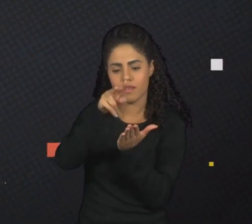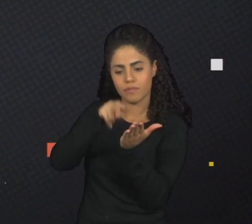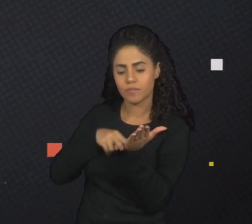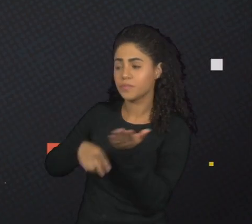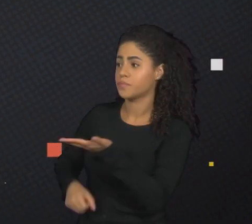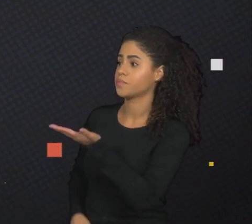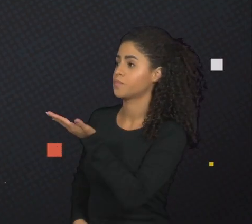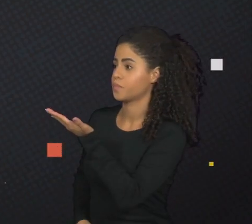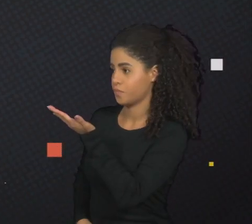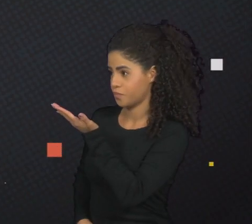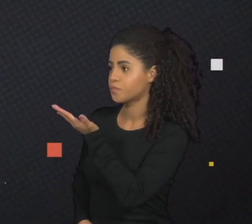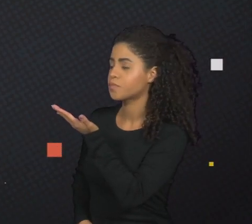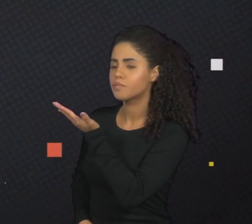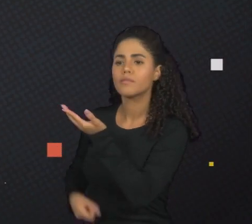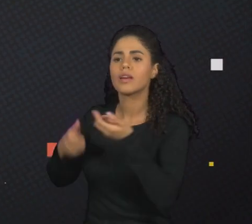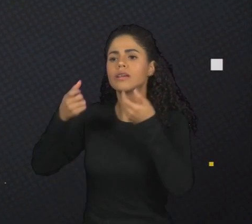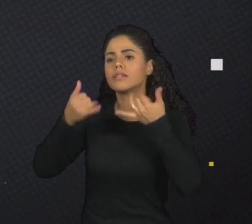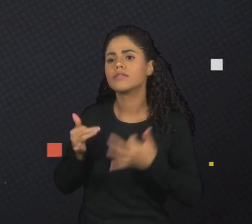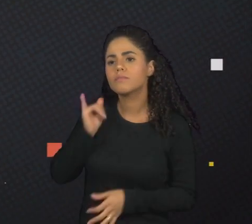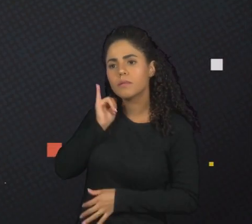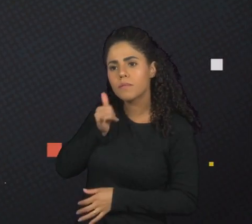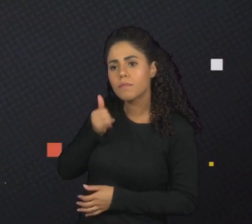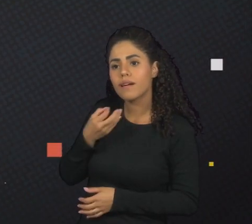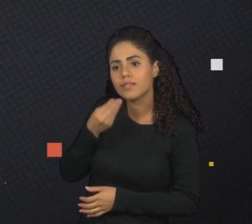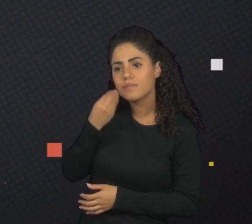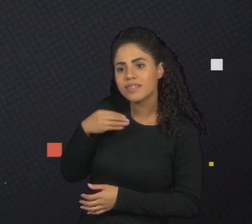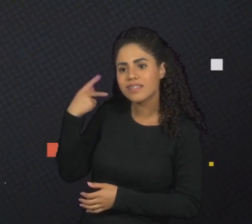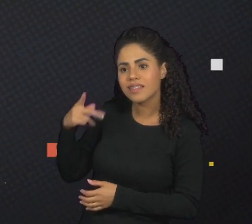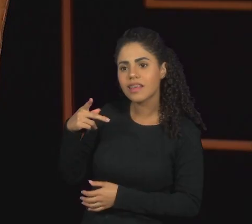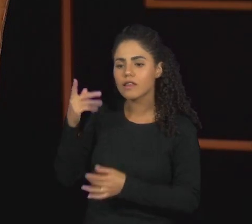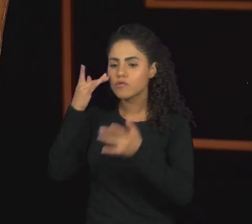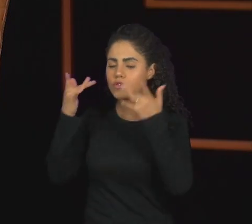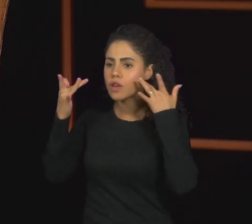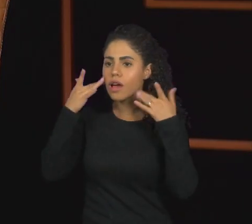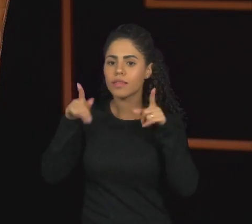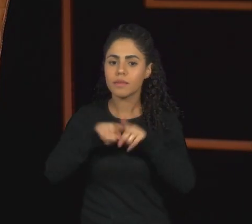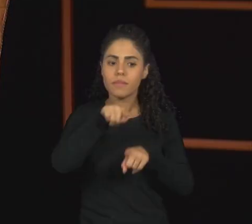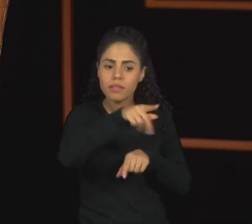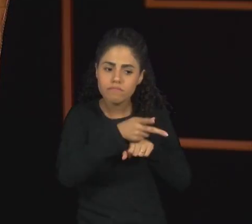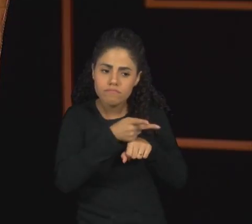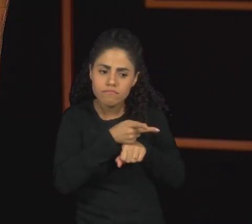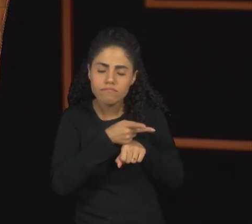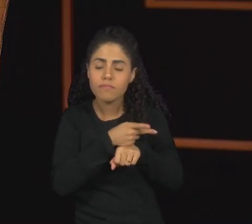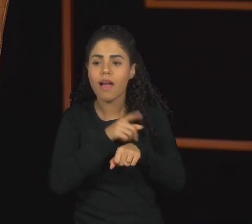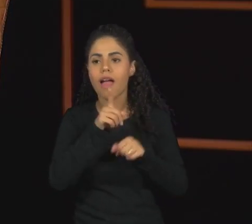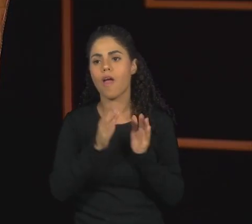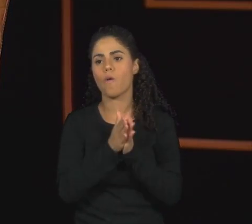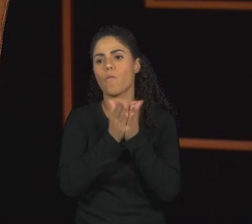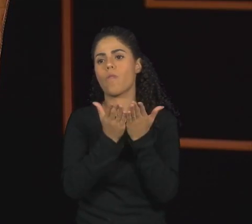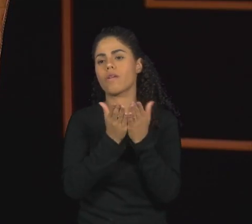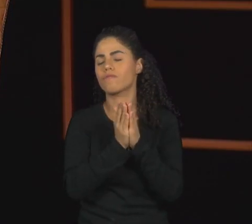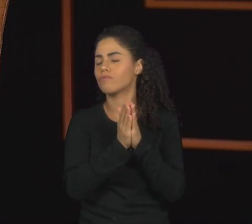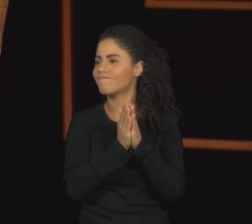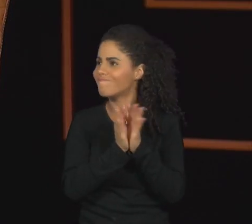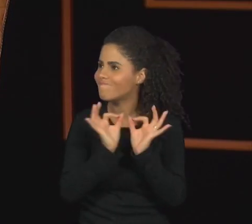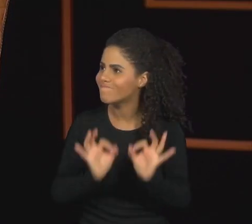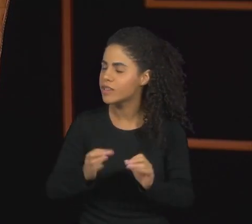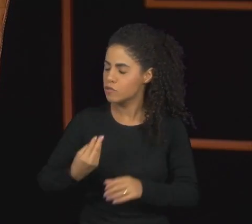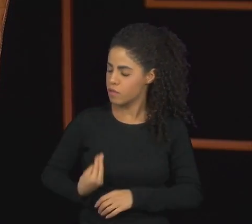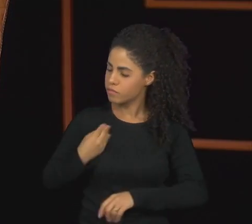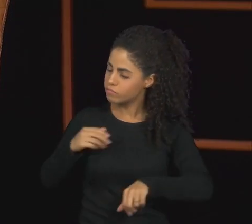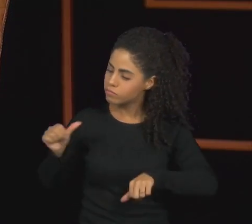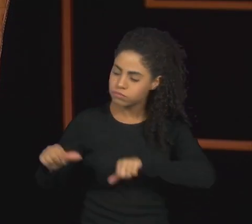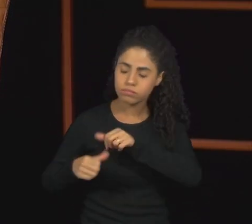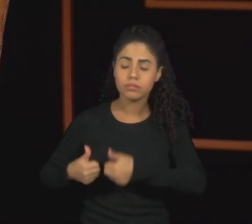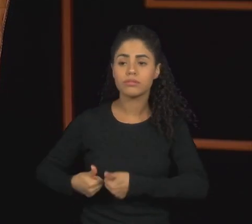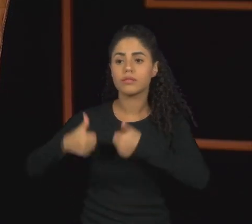Mare Nostrum, que conta todas as experiências dele, tanto no teatro como nessas buscas, é um dos livros que transformou a minha vida.